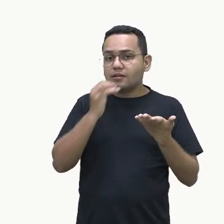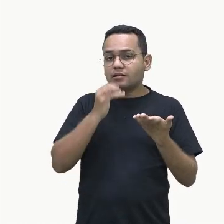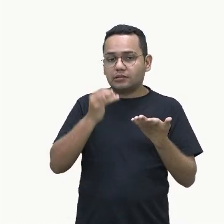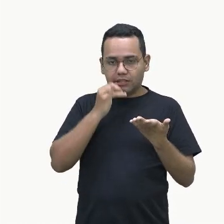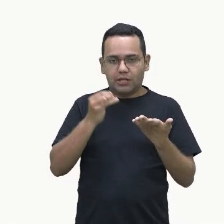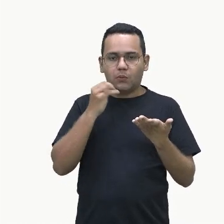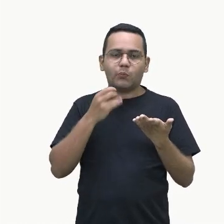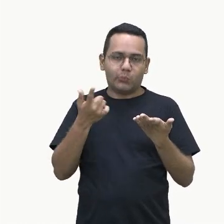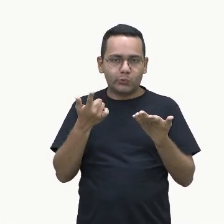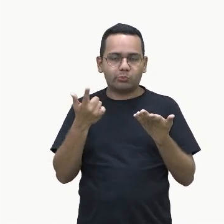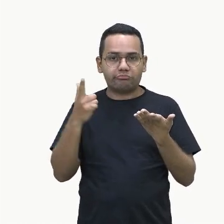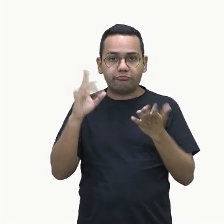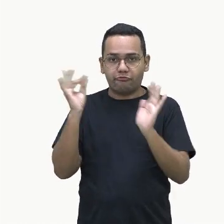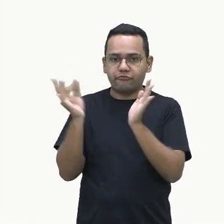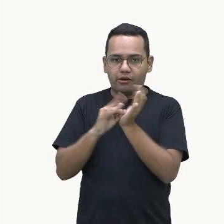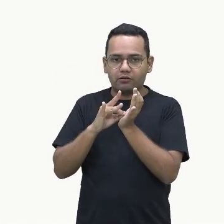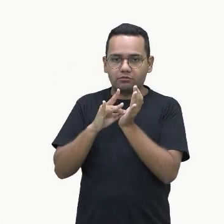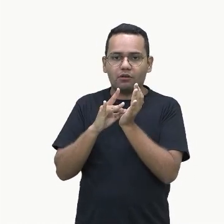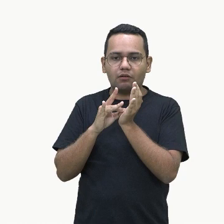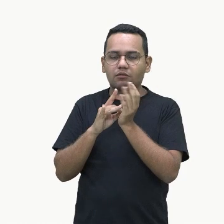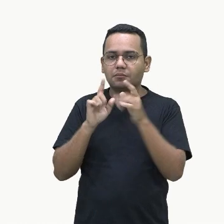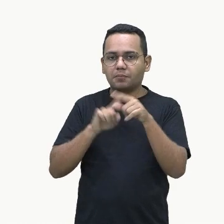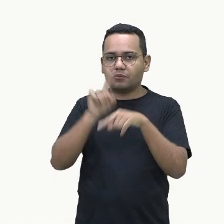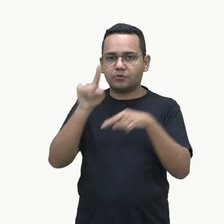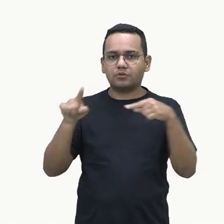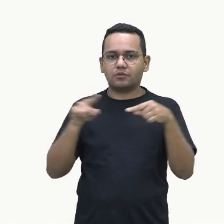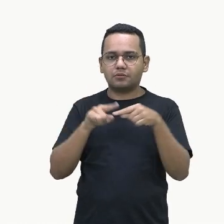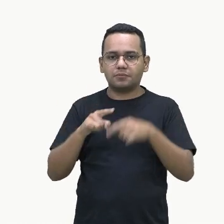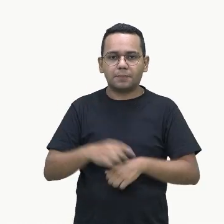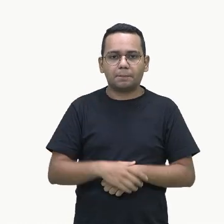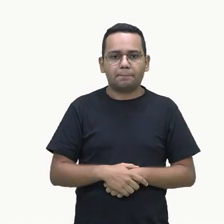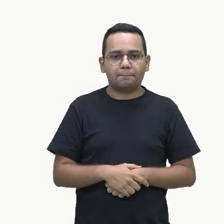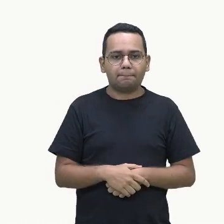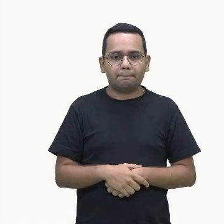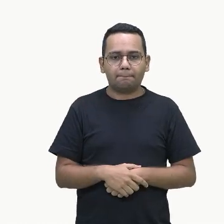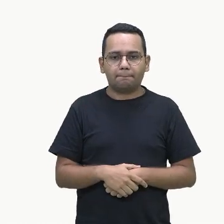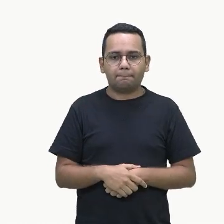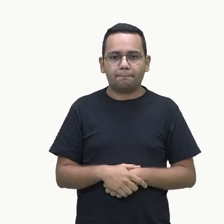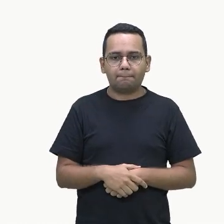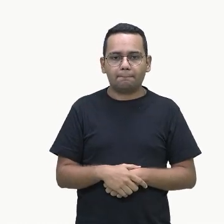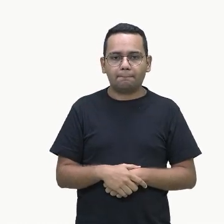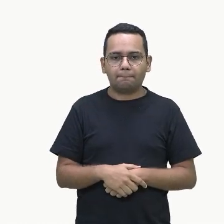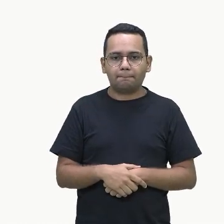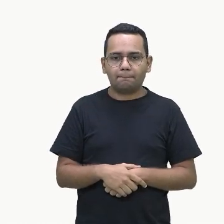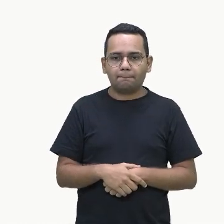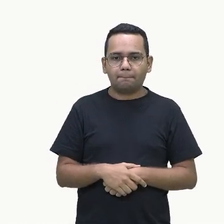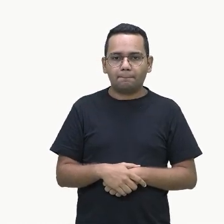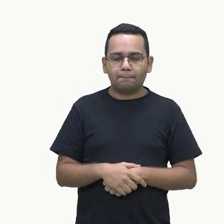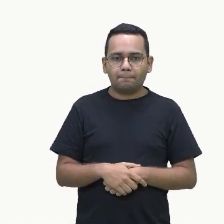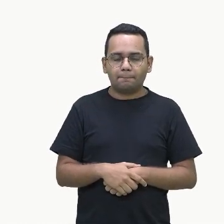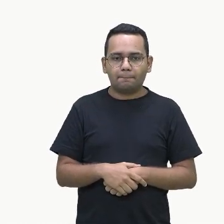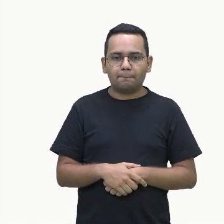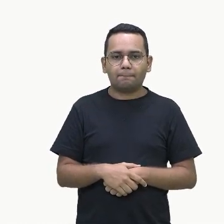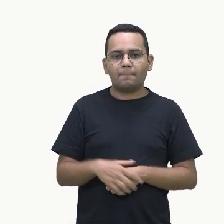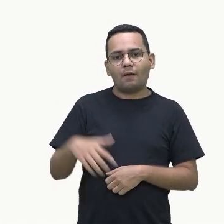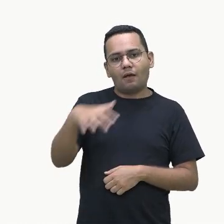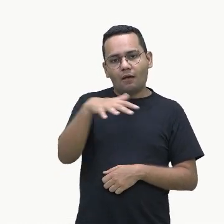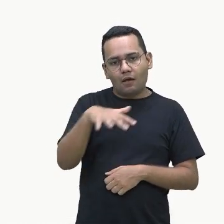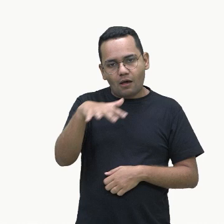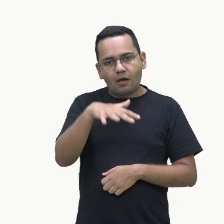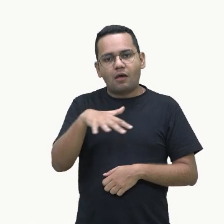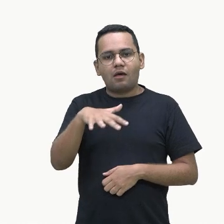para esses triângulos. Ok? Então, a área do quadrado construído sobre